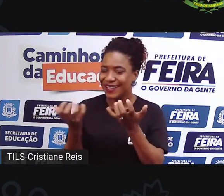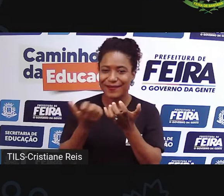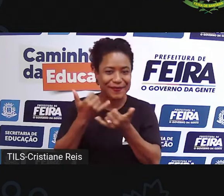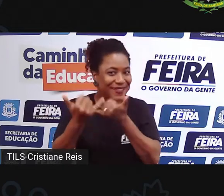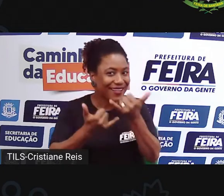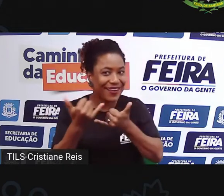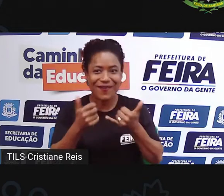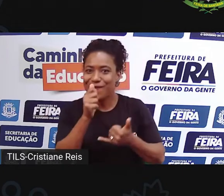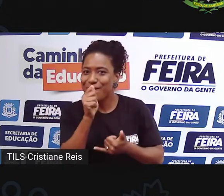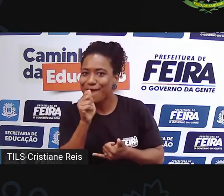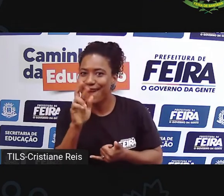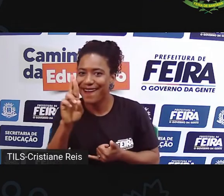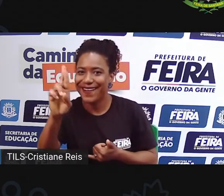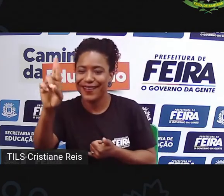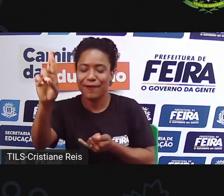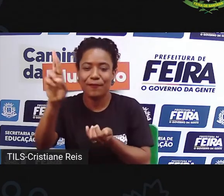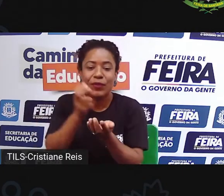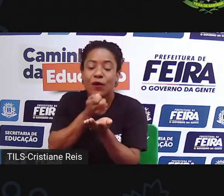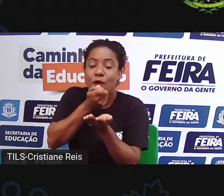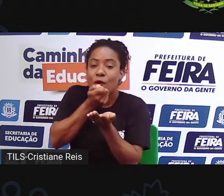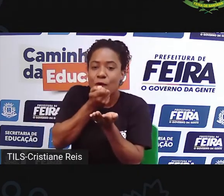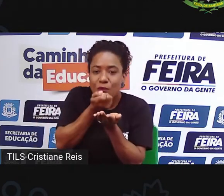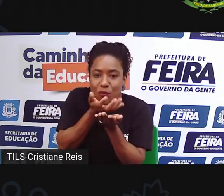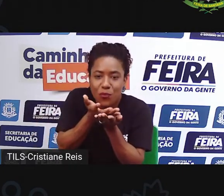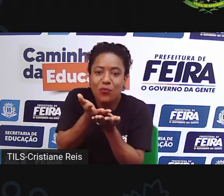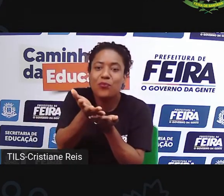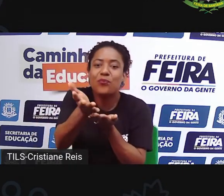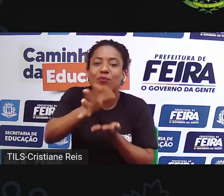ar? É esse ar que a gente respira.